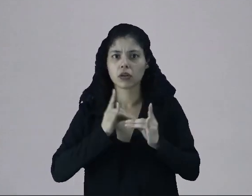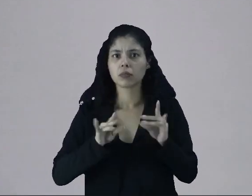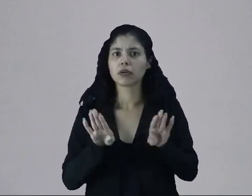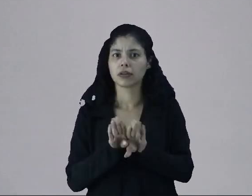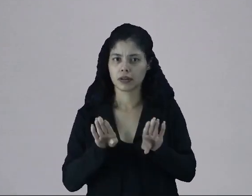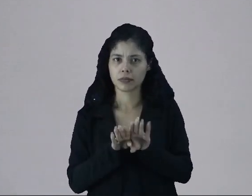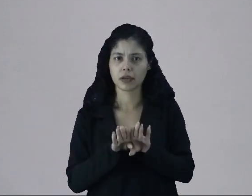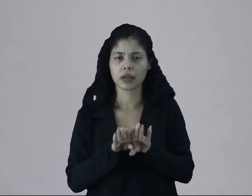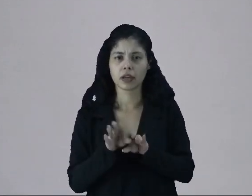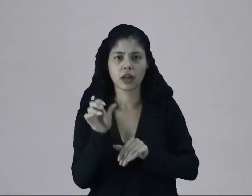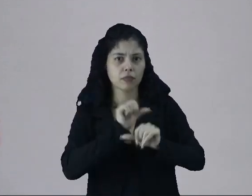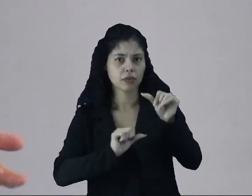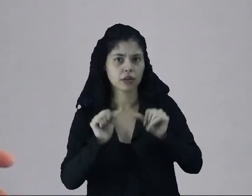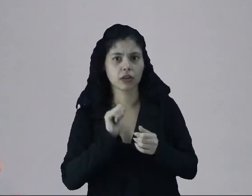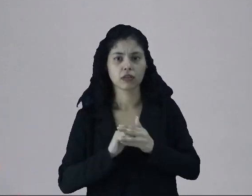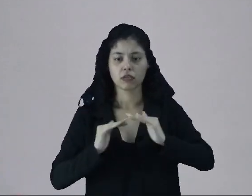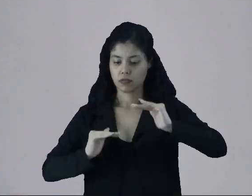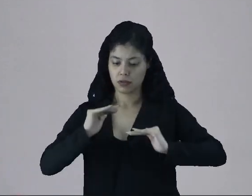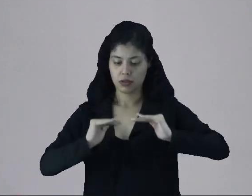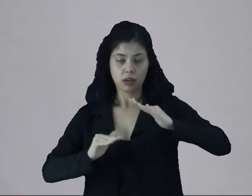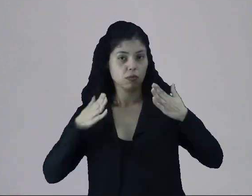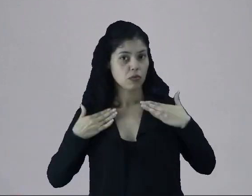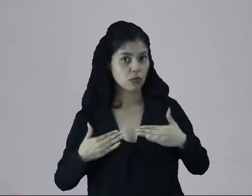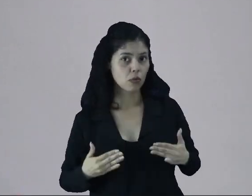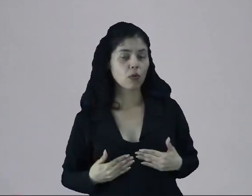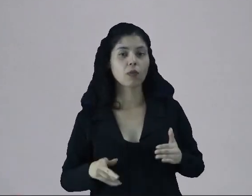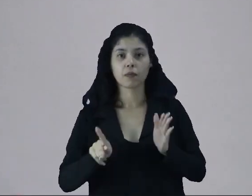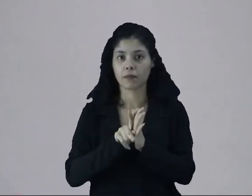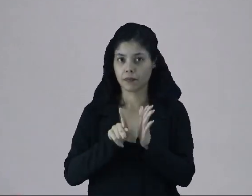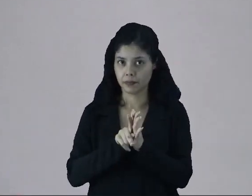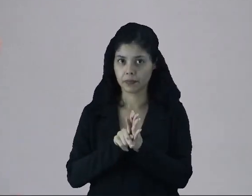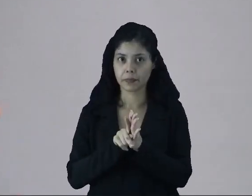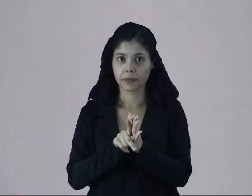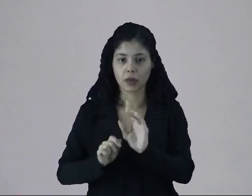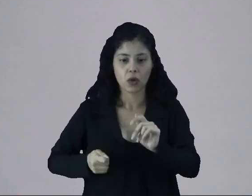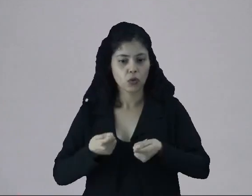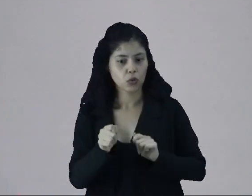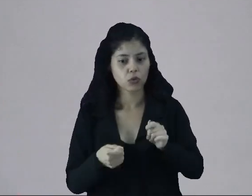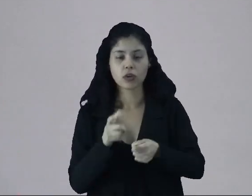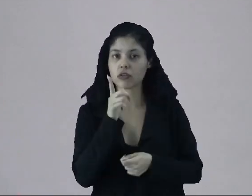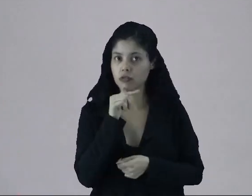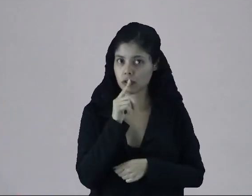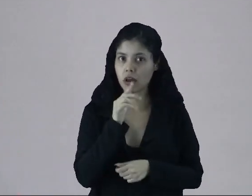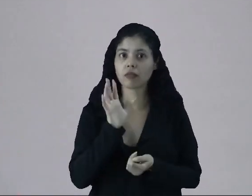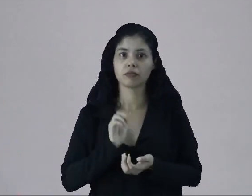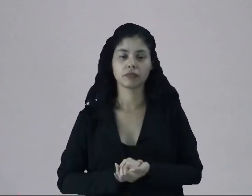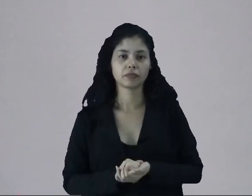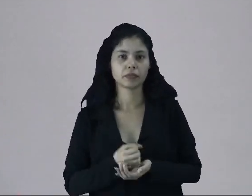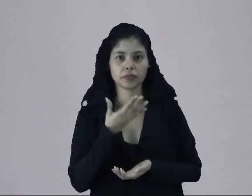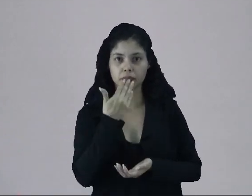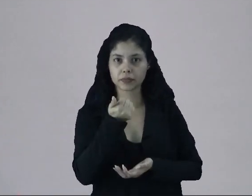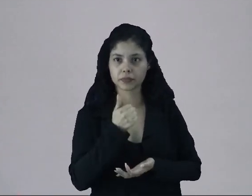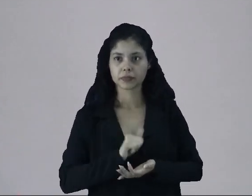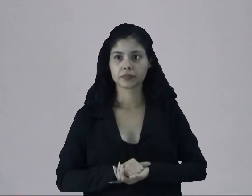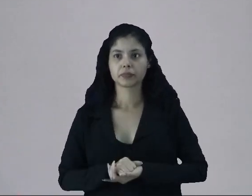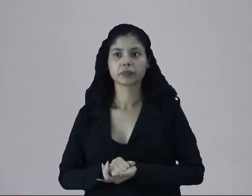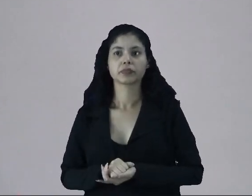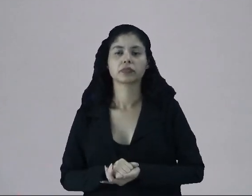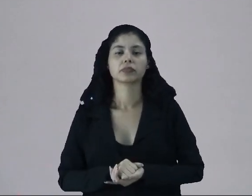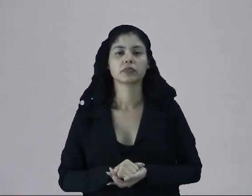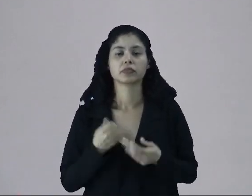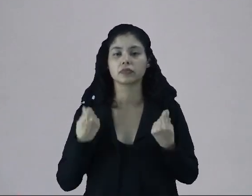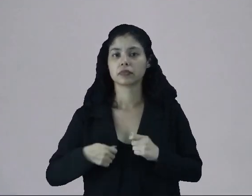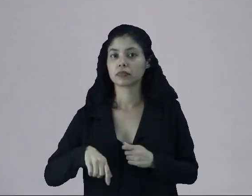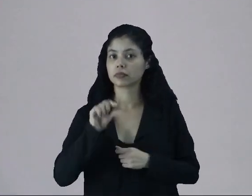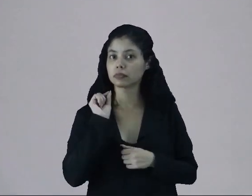nesse sentido aí do equilíbrio do teu corpo em relação a controle de água, tudo que a gente viu até agora, tá bom? Então o que eu